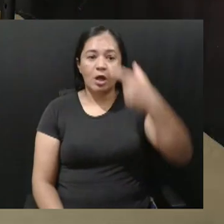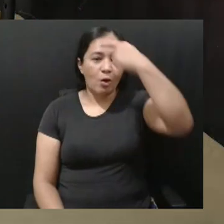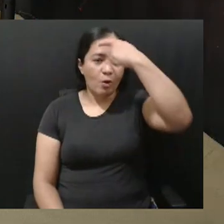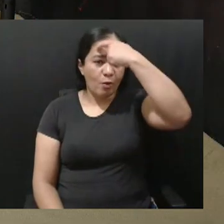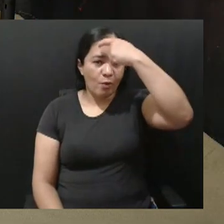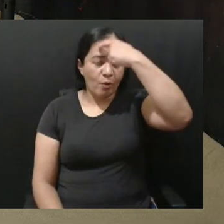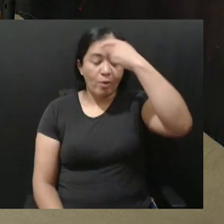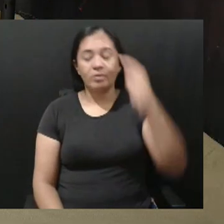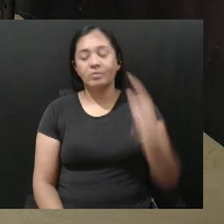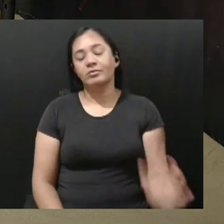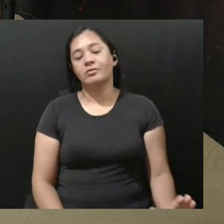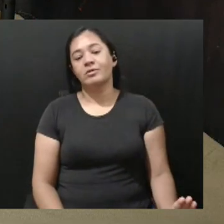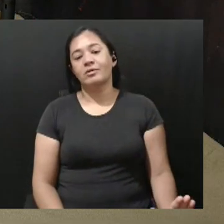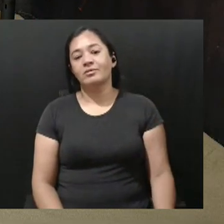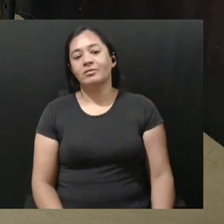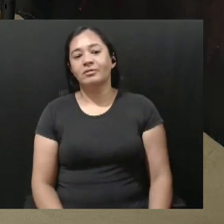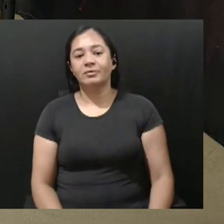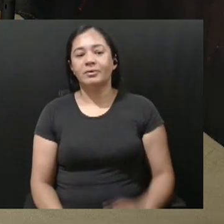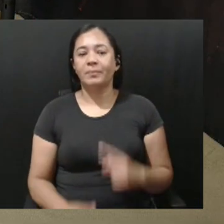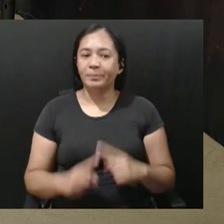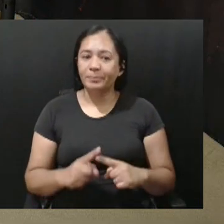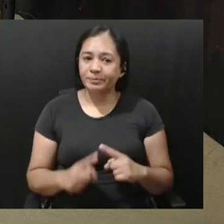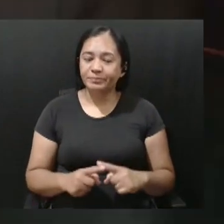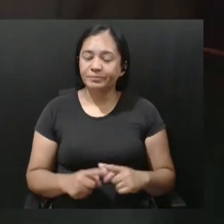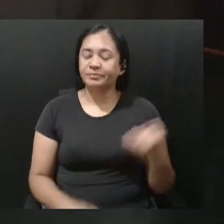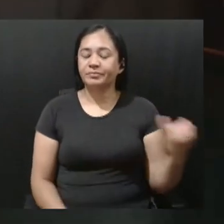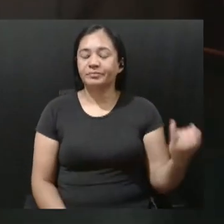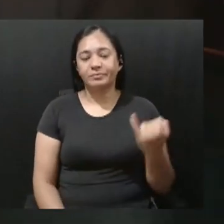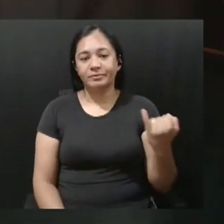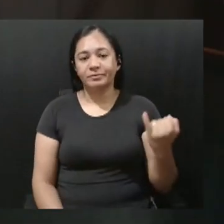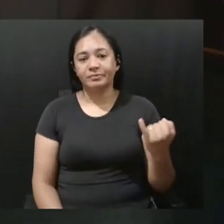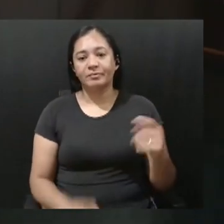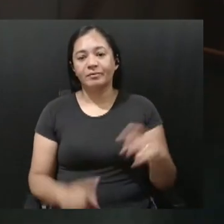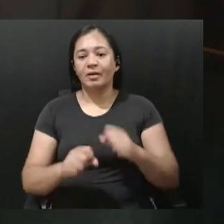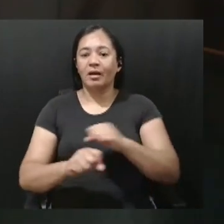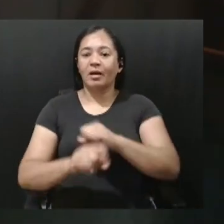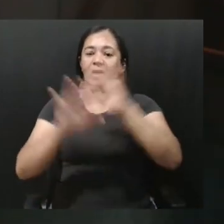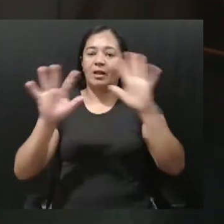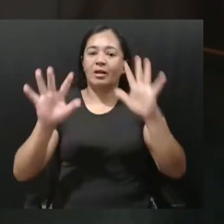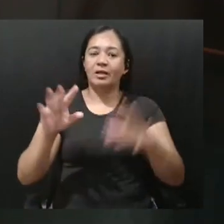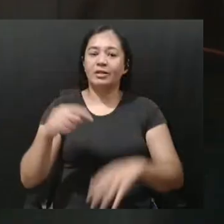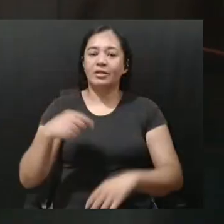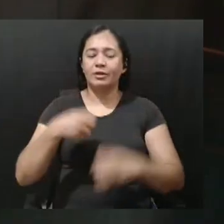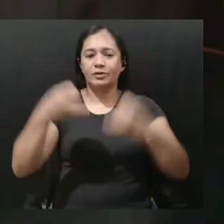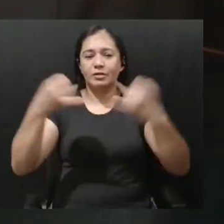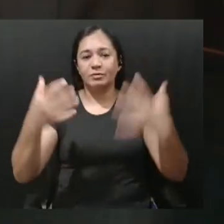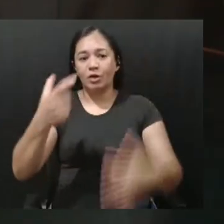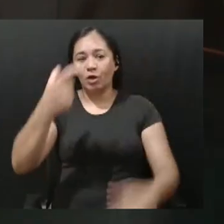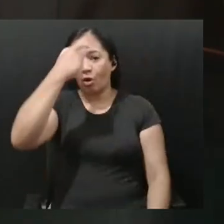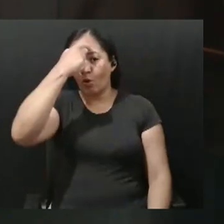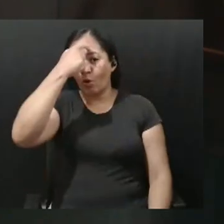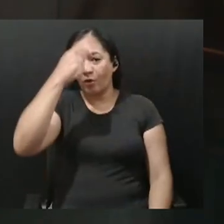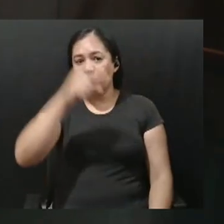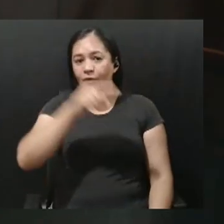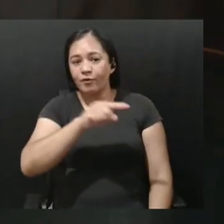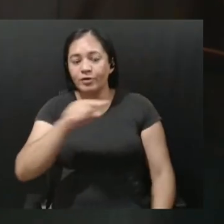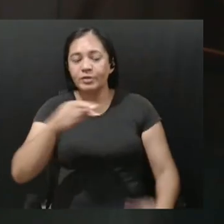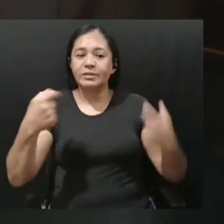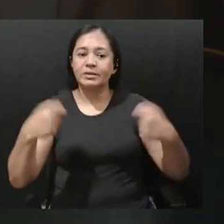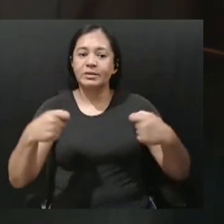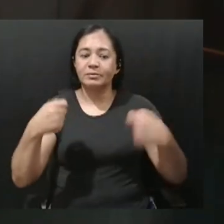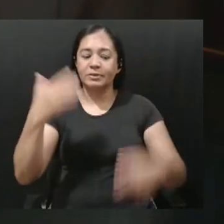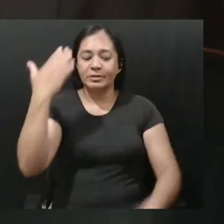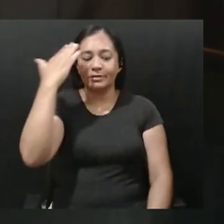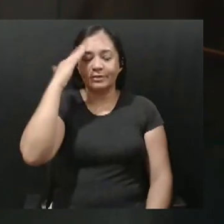Letícia? Porque é importante. Mas, claro, quando eu digo consciência, é algo assim que você precisa entender e saber o que você quer,